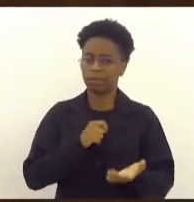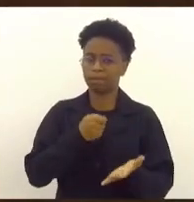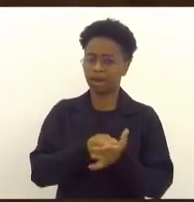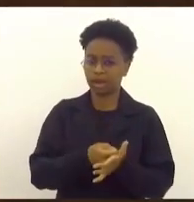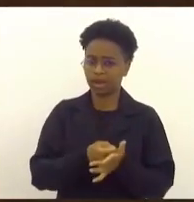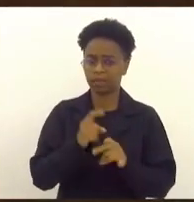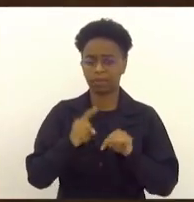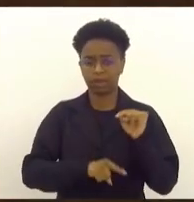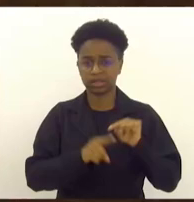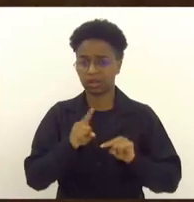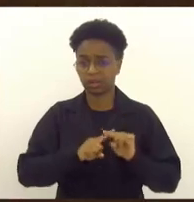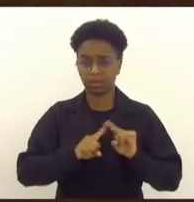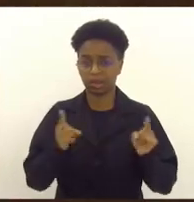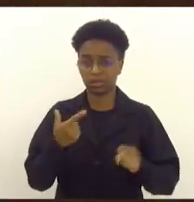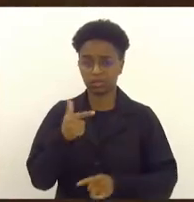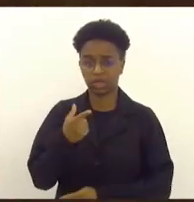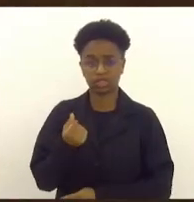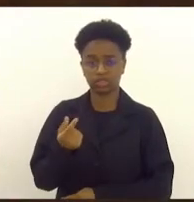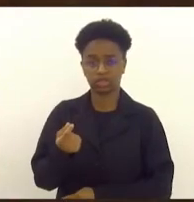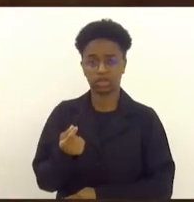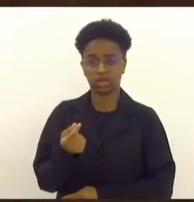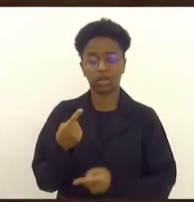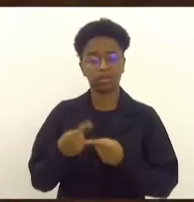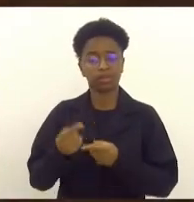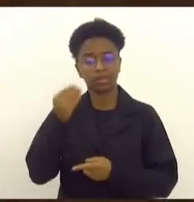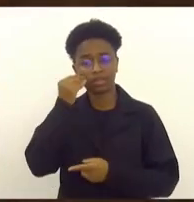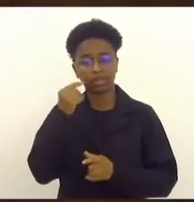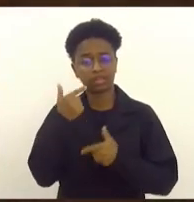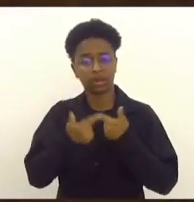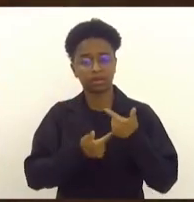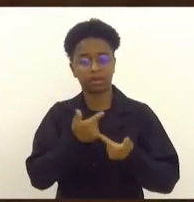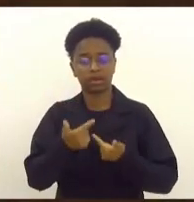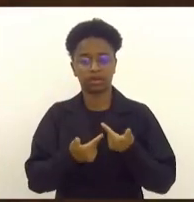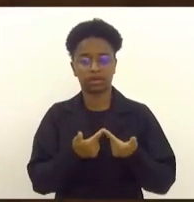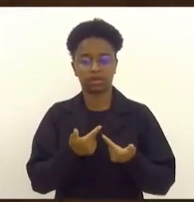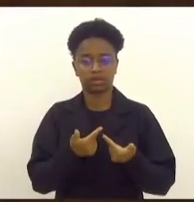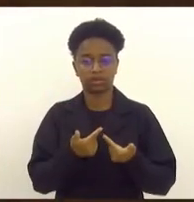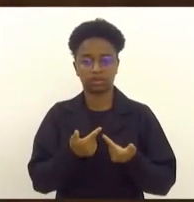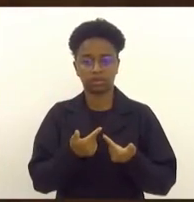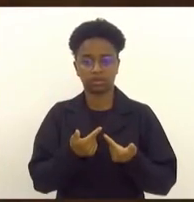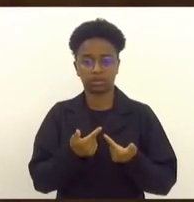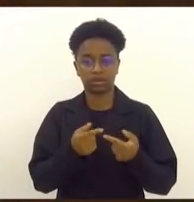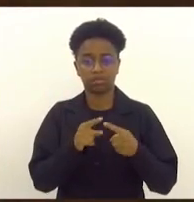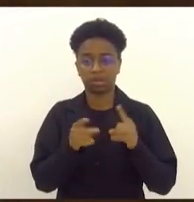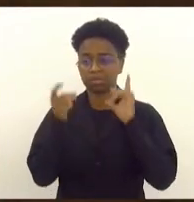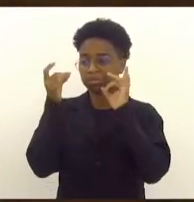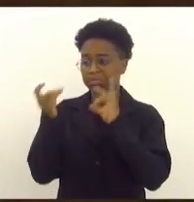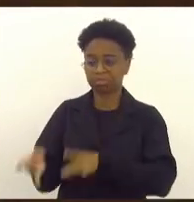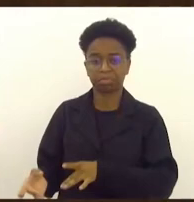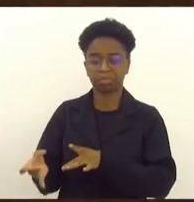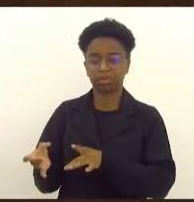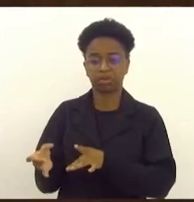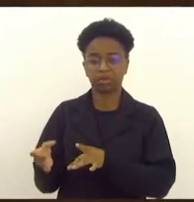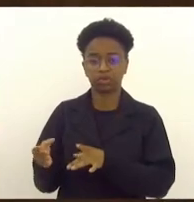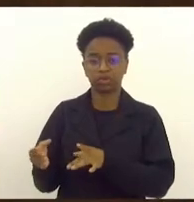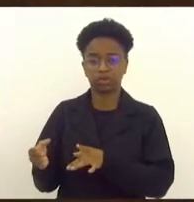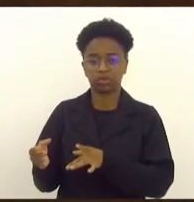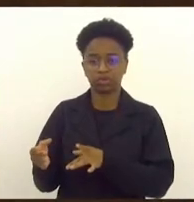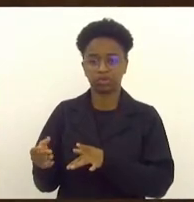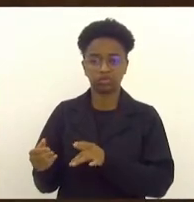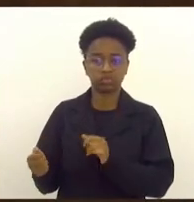pagar uma toada e às vezes sem poder para ter a tranquilidade trabalhar tava ali ó jogado com insensibilidade no meio de uma